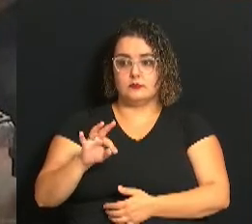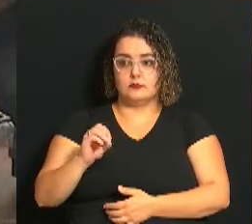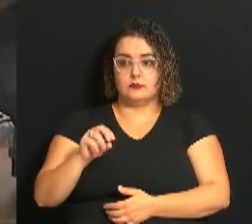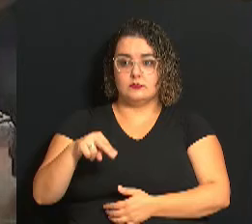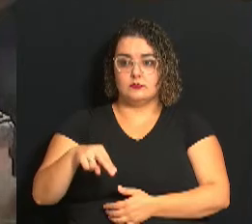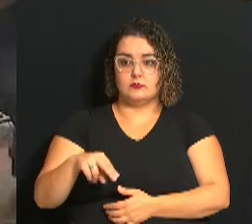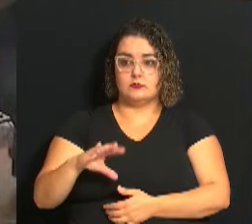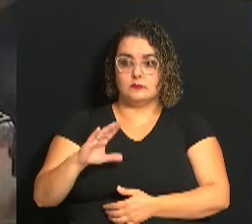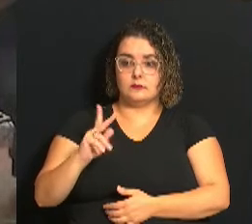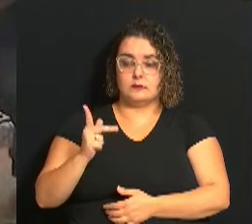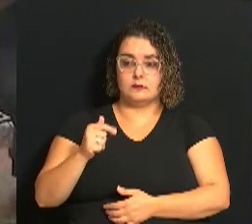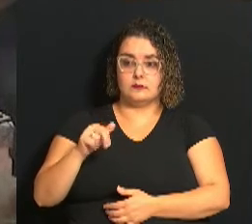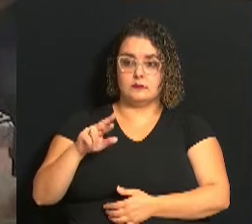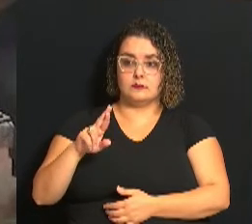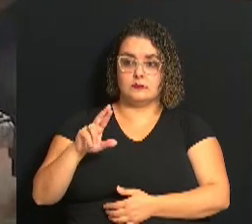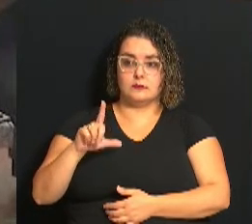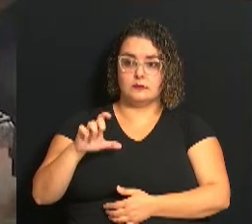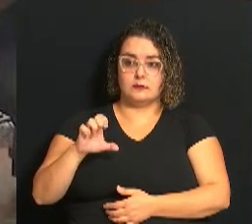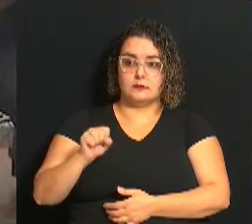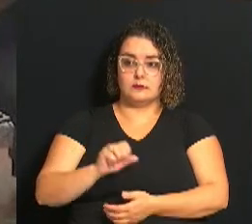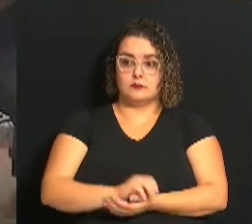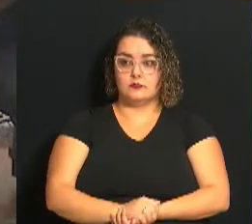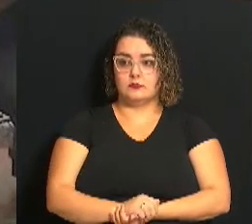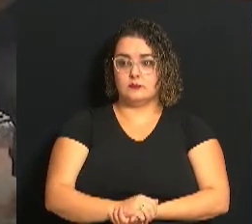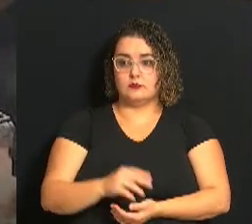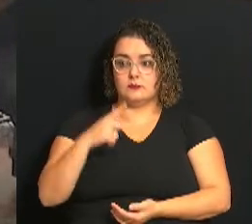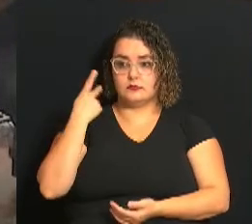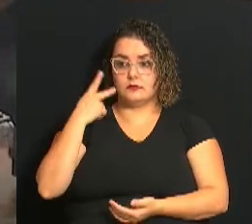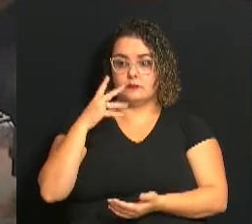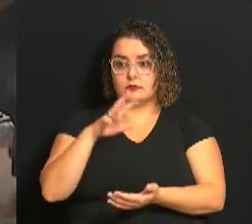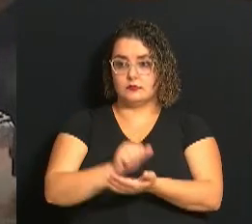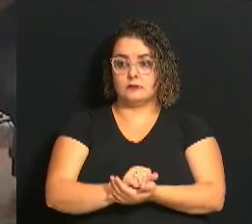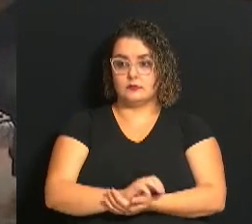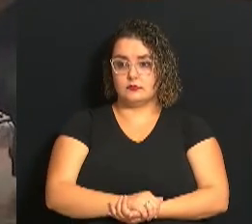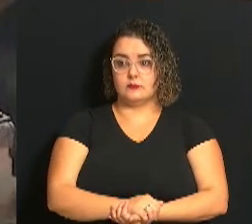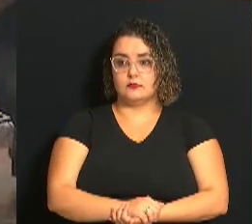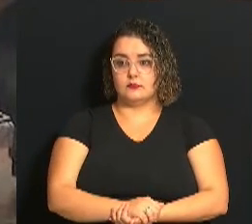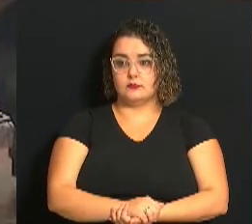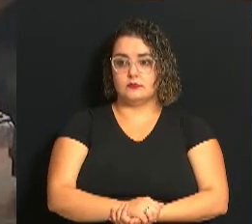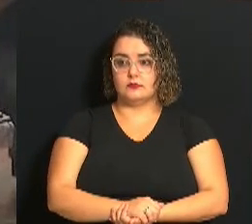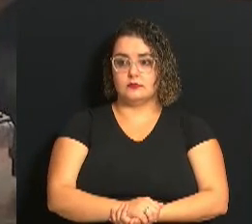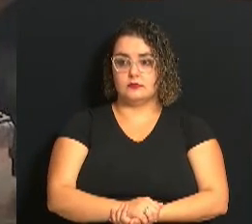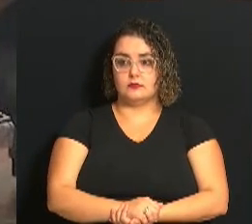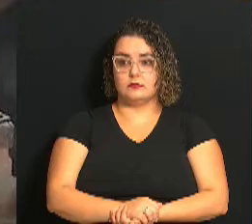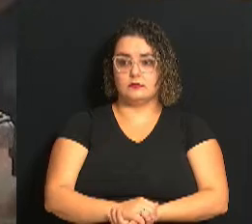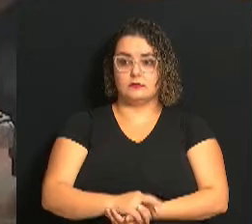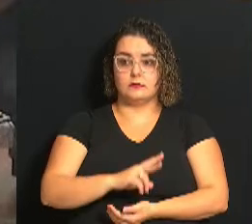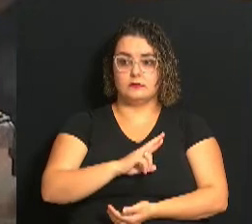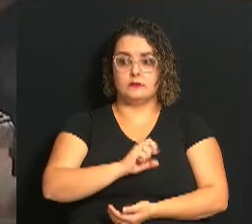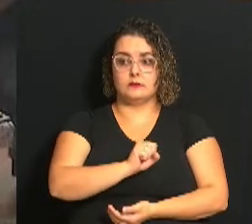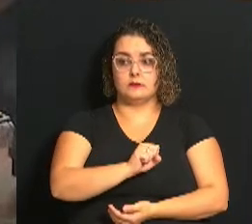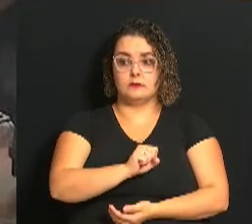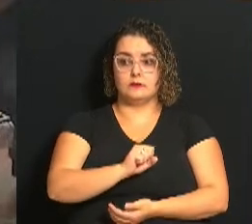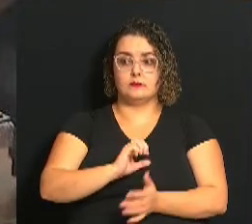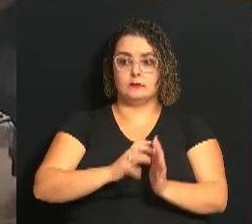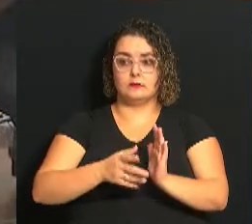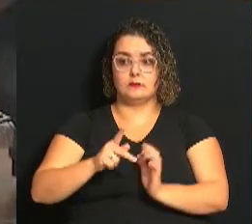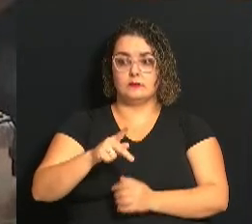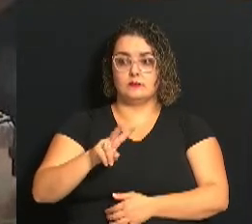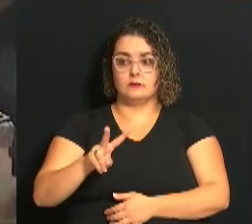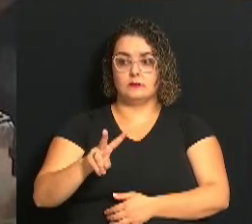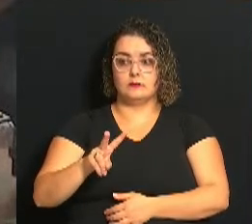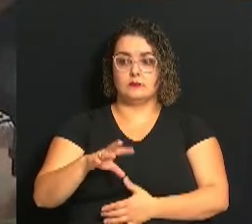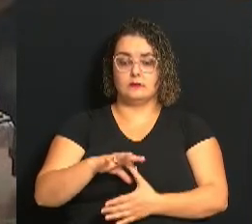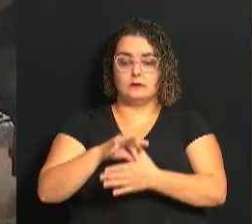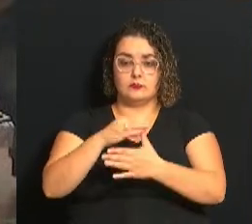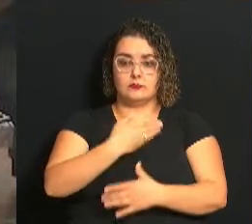Gostaria de passar a palavra aos vereadores inscritos. Vereador Rossini, do PV, líder de governo. Ok. Bom dia